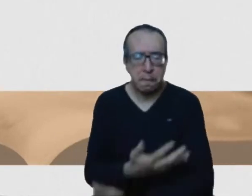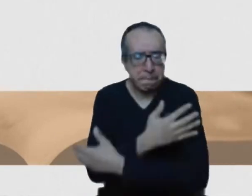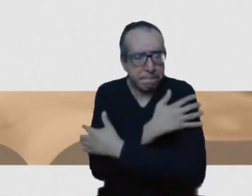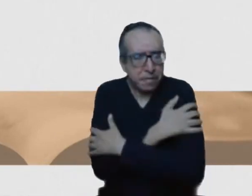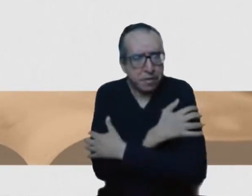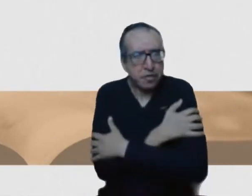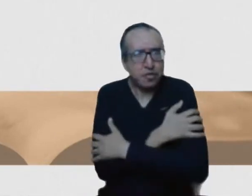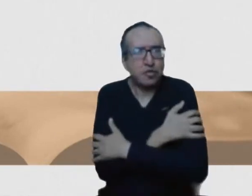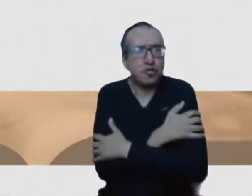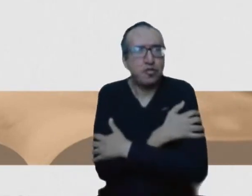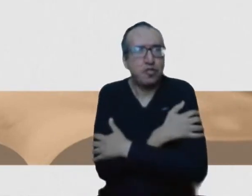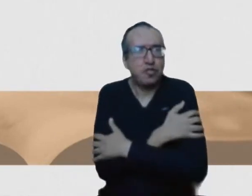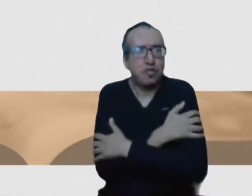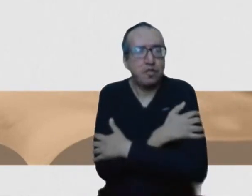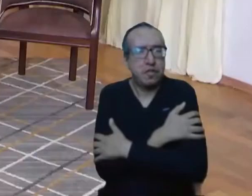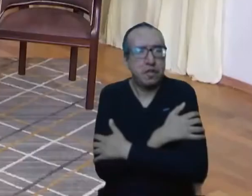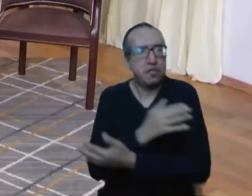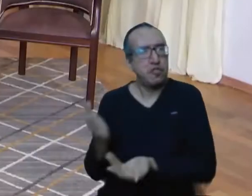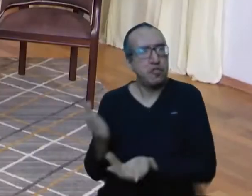alma nele está.